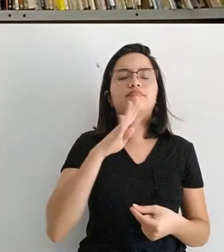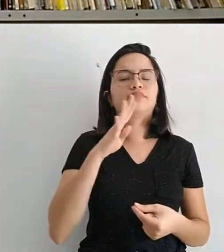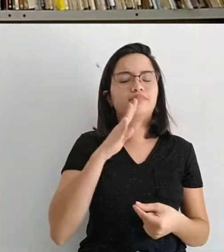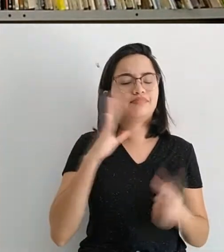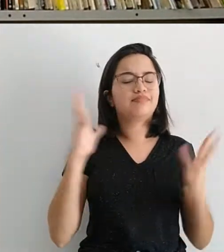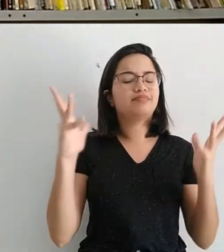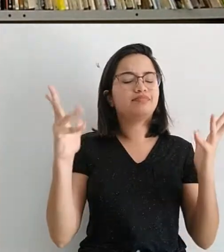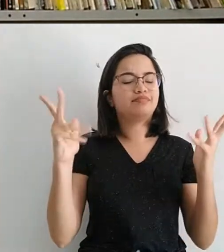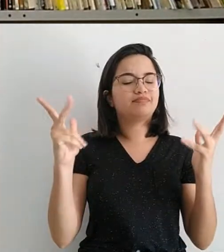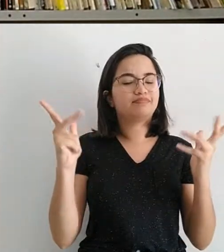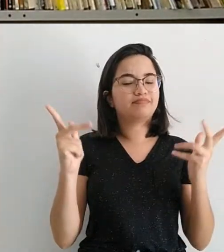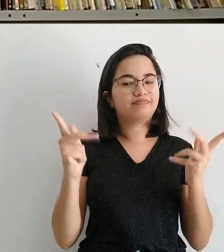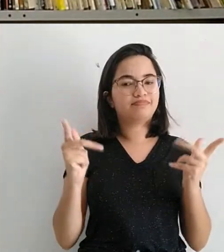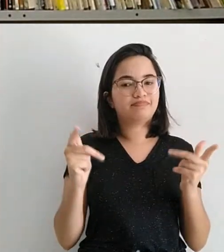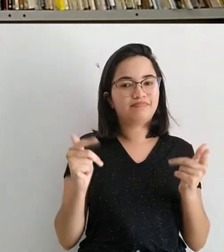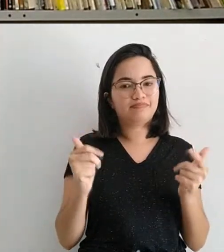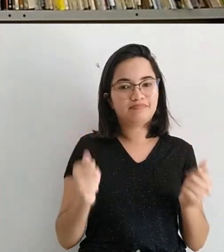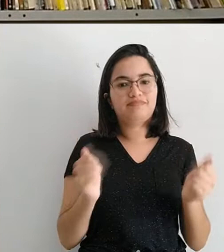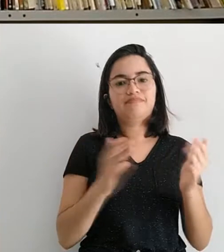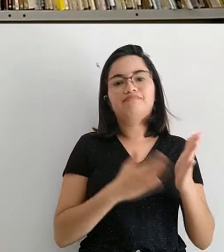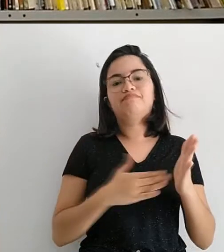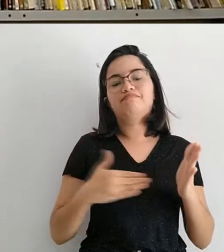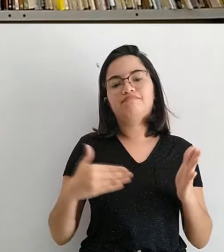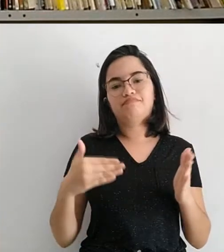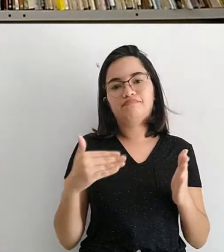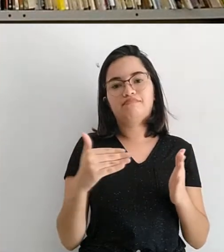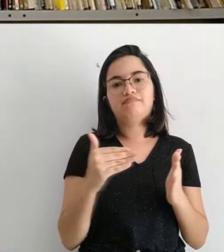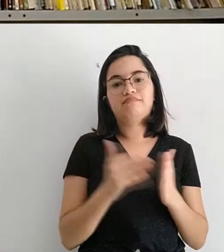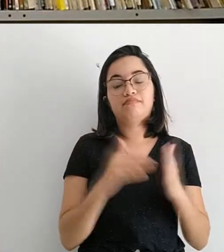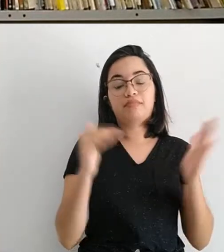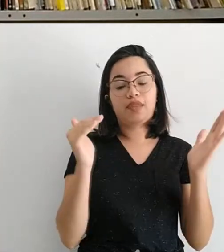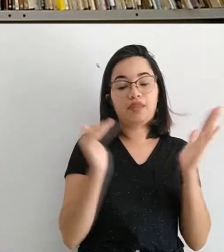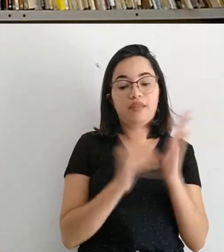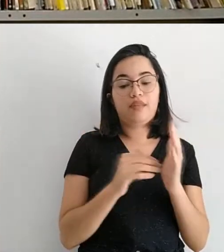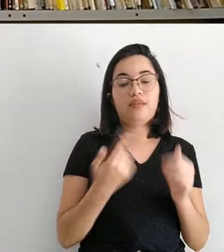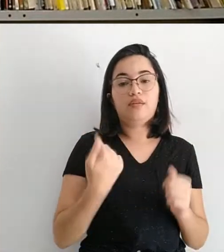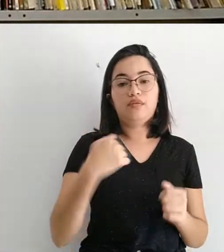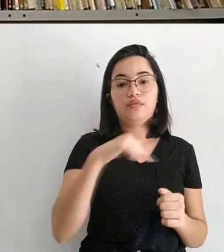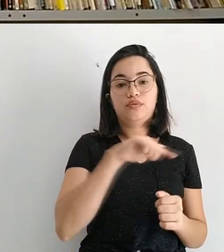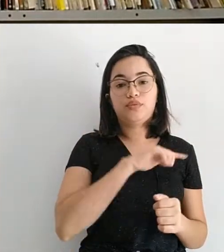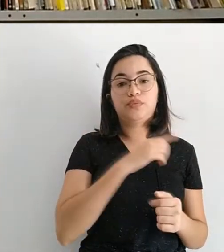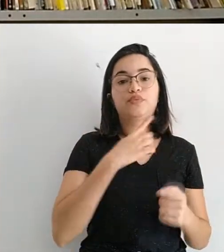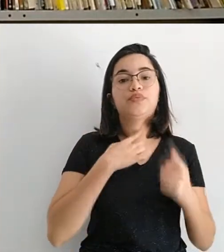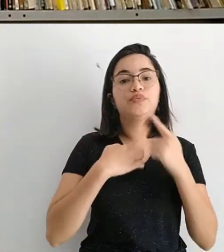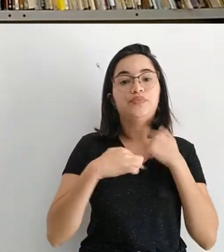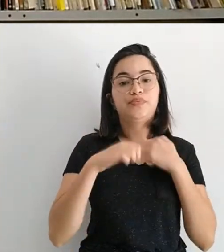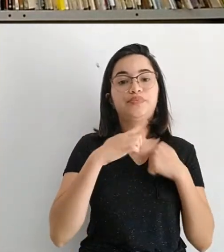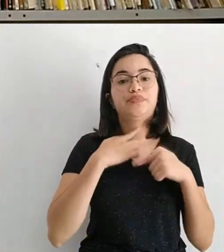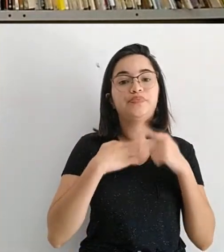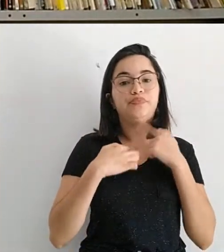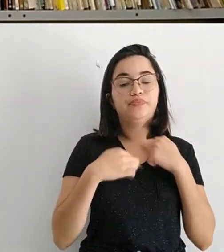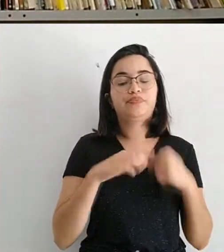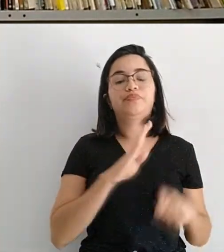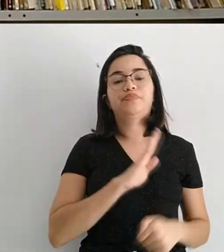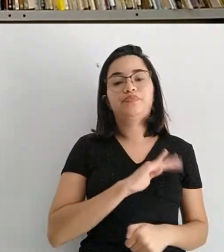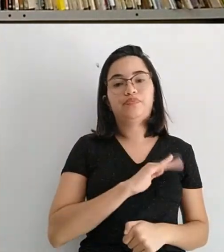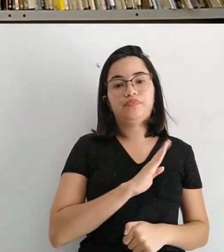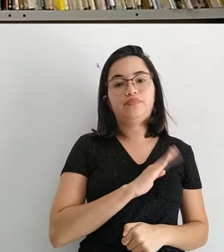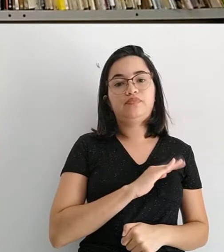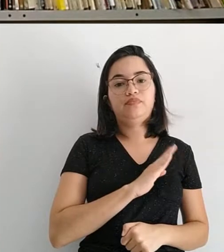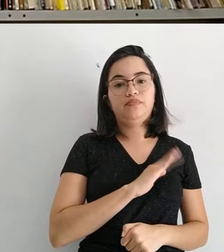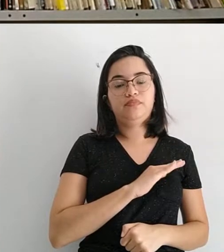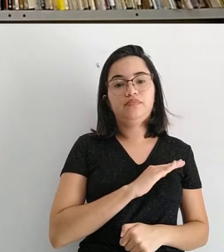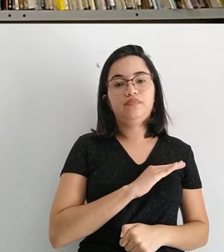conhece completamente até as nossas intenções do